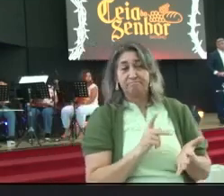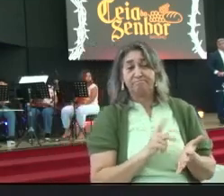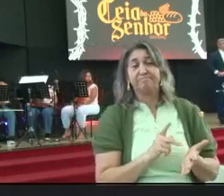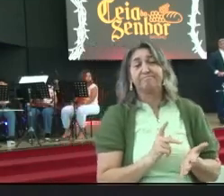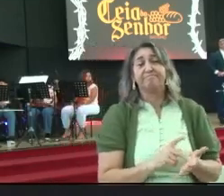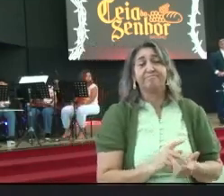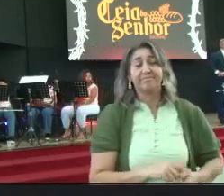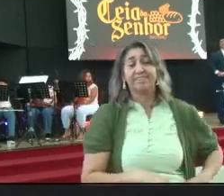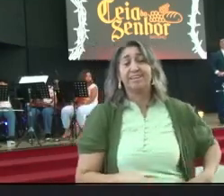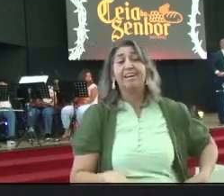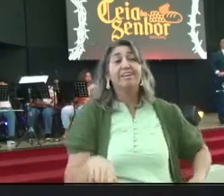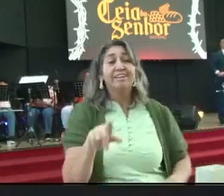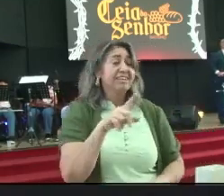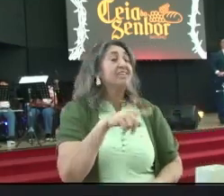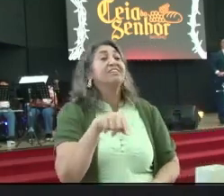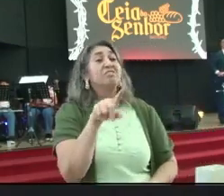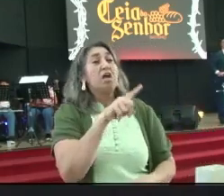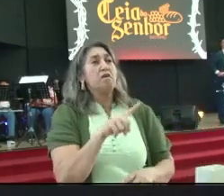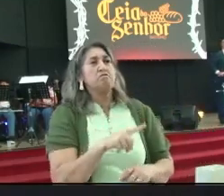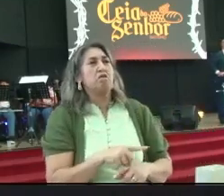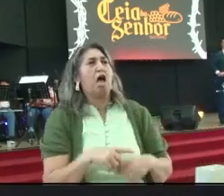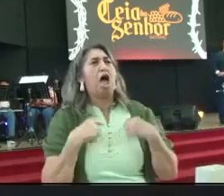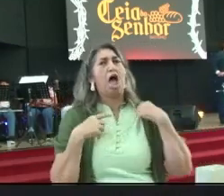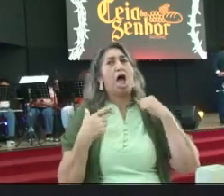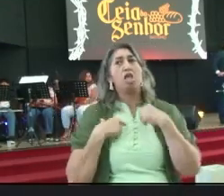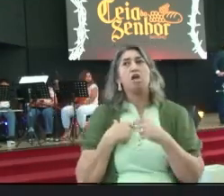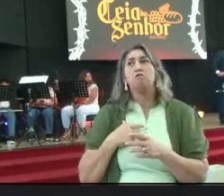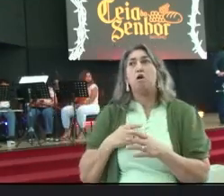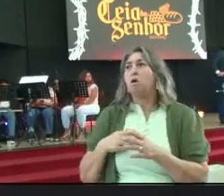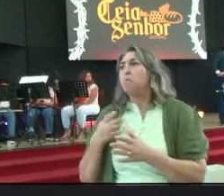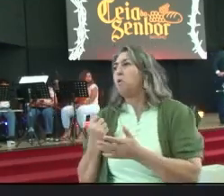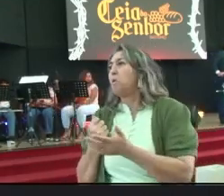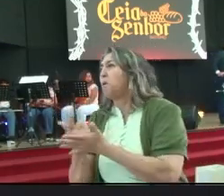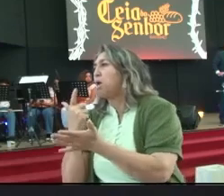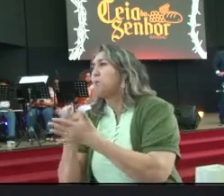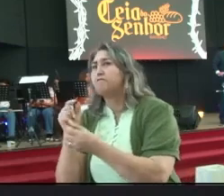Não ponha o chapéu aonde você não alcança, irmão.